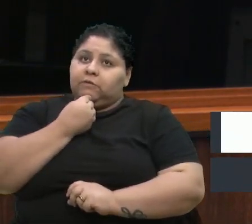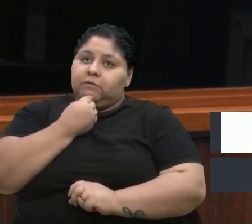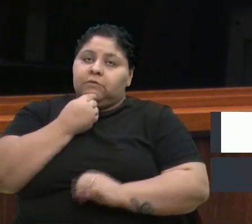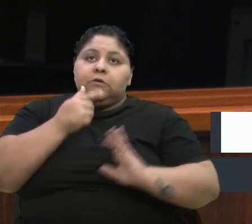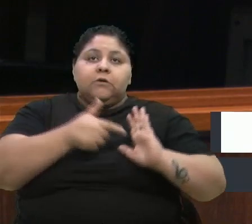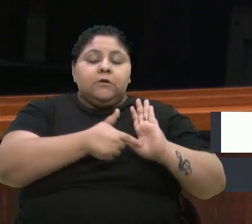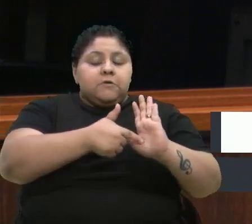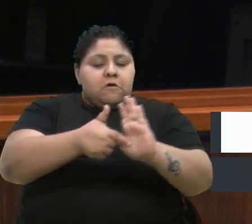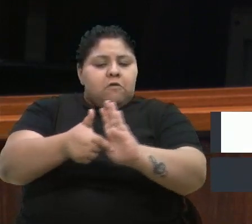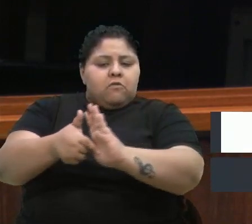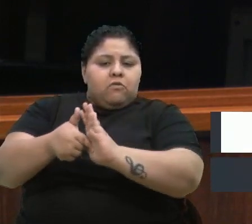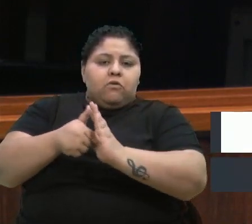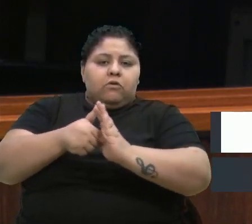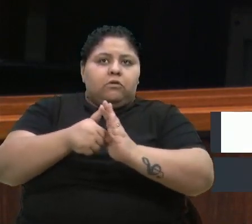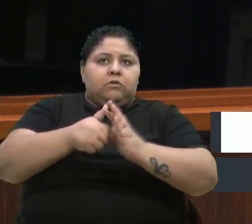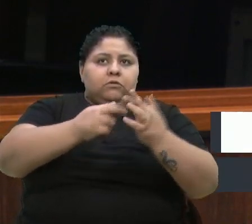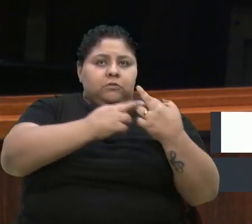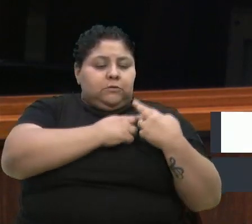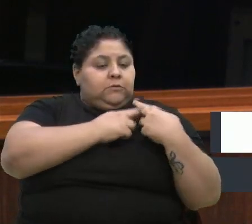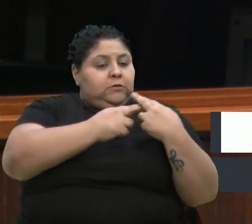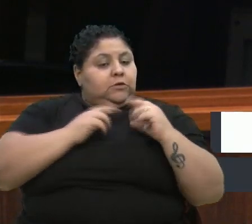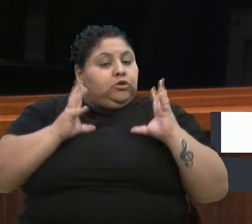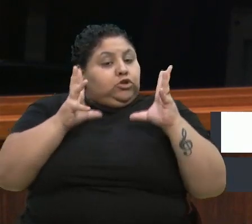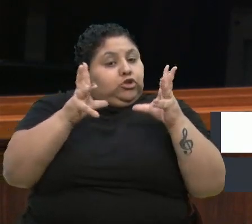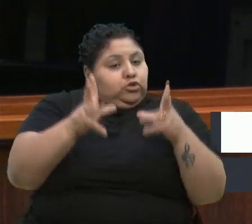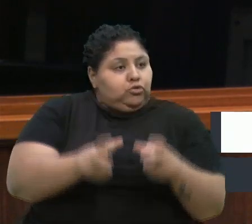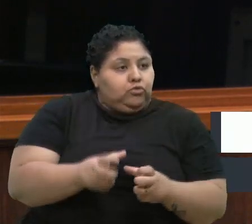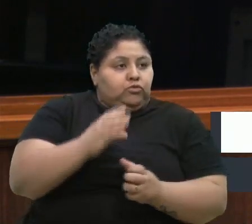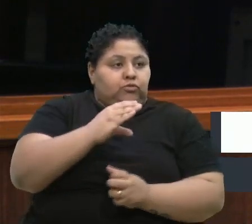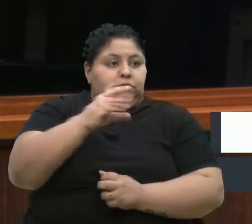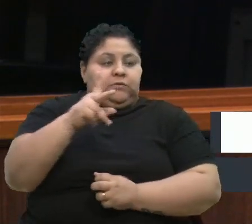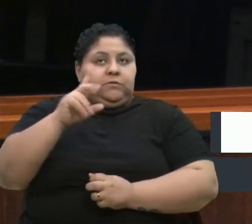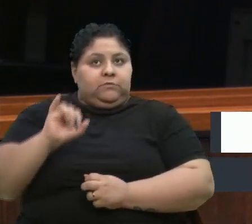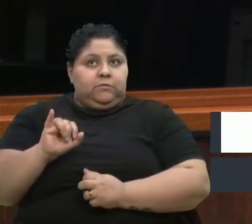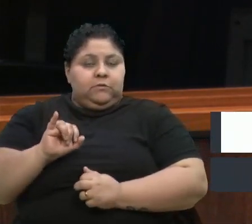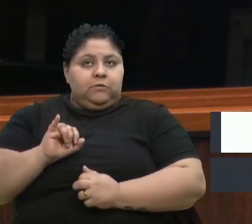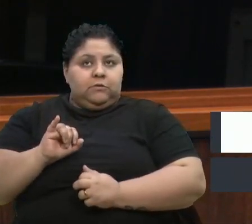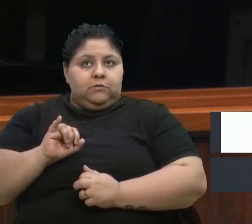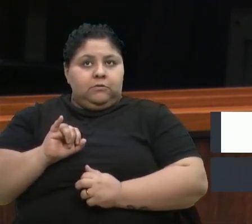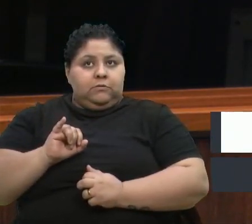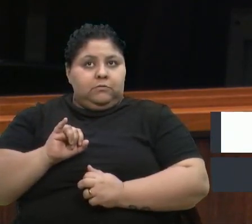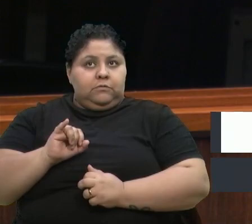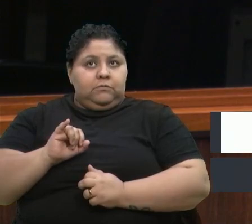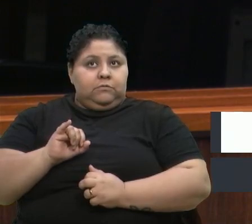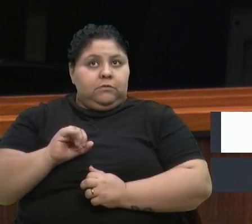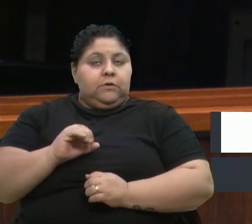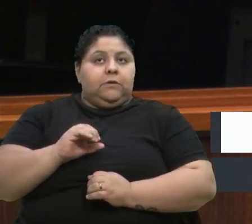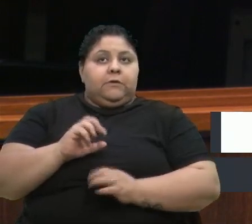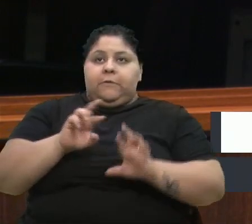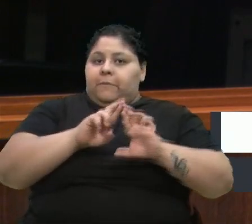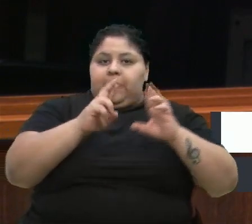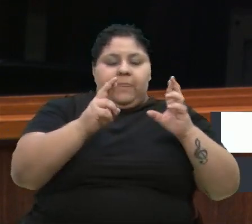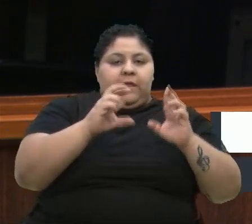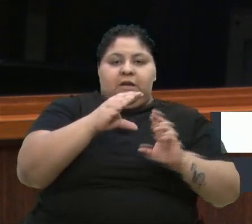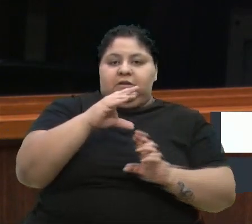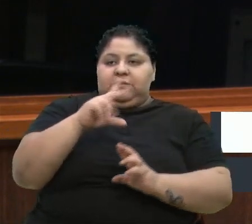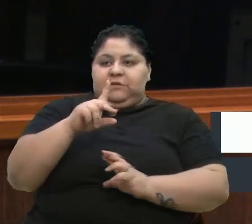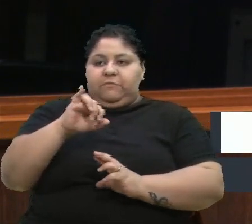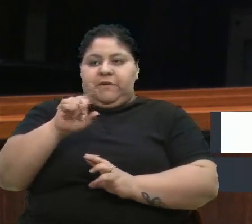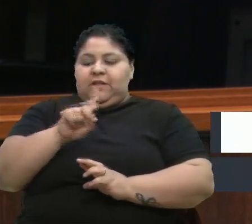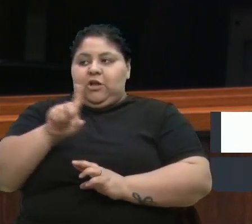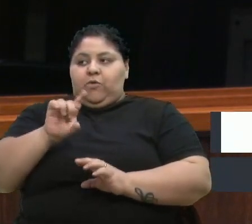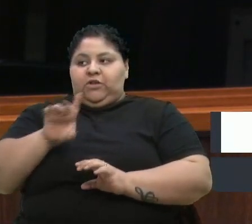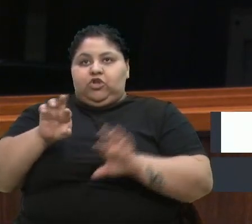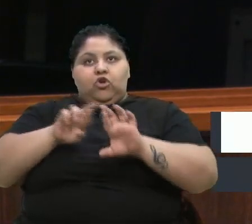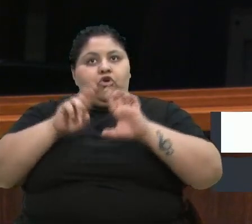a responsabilidade de todos com a CPI. A CPI não é só a reunião e não é só as